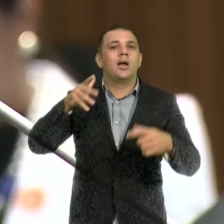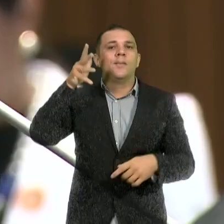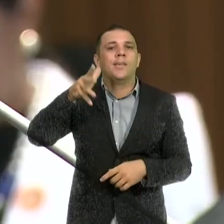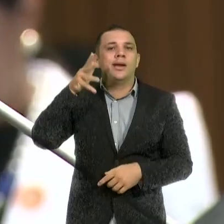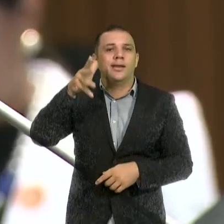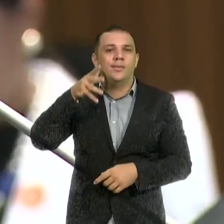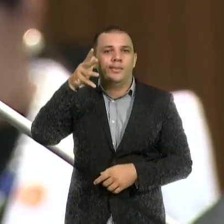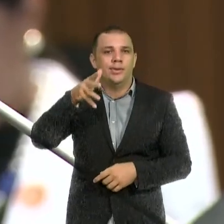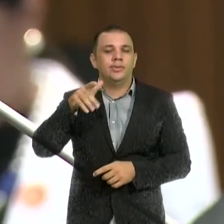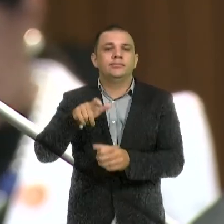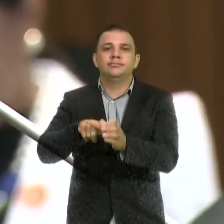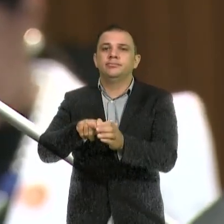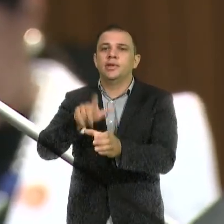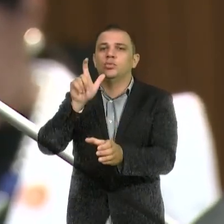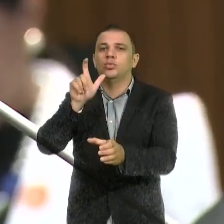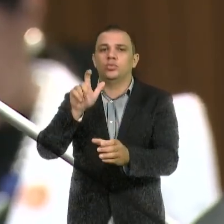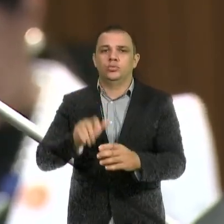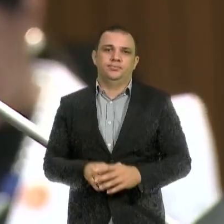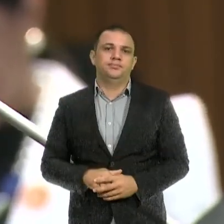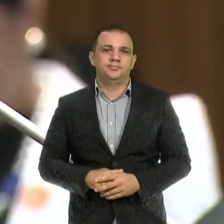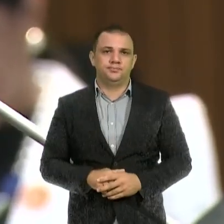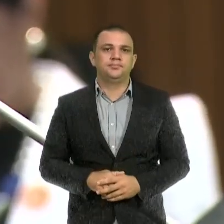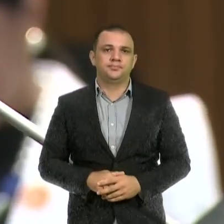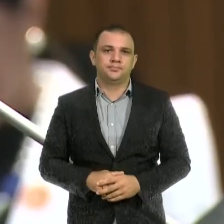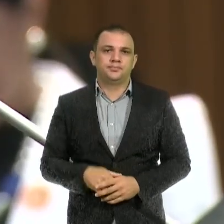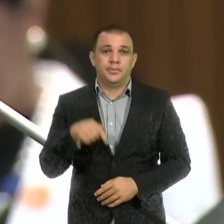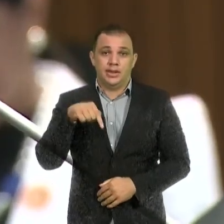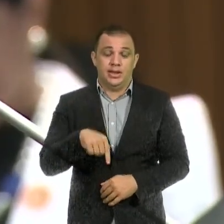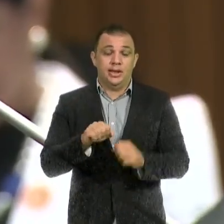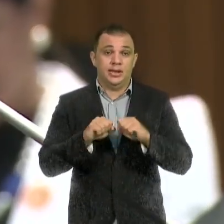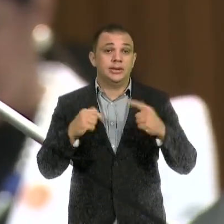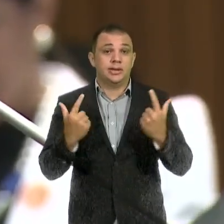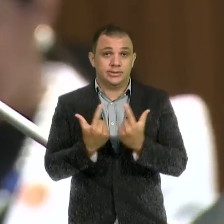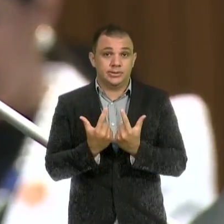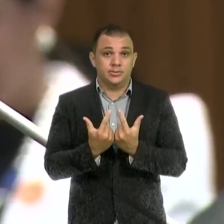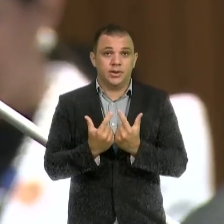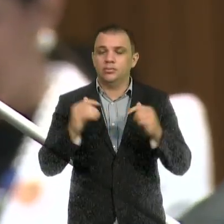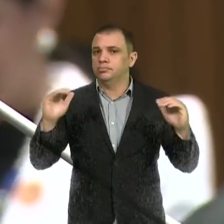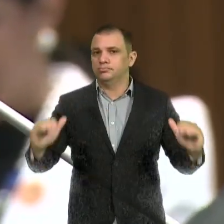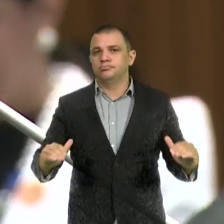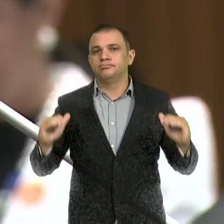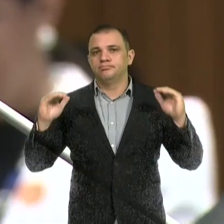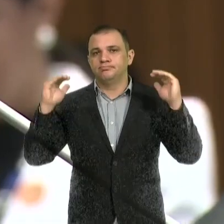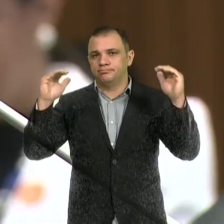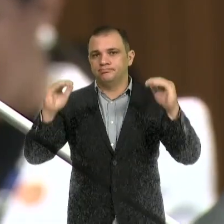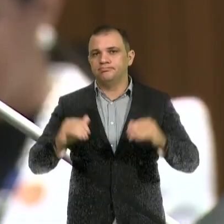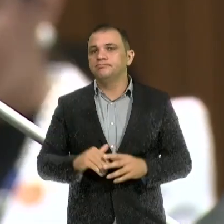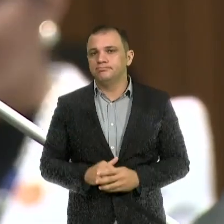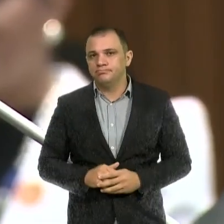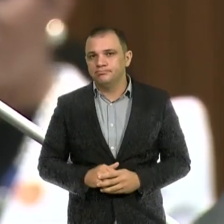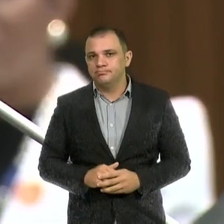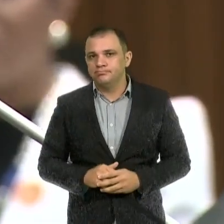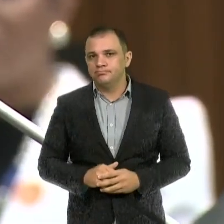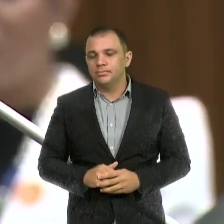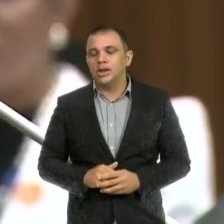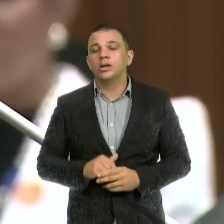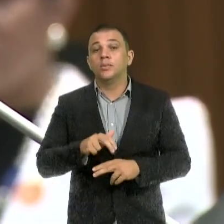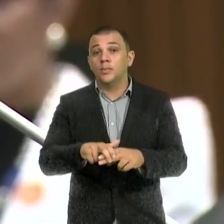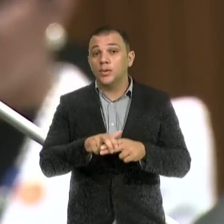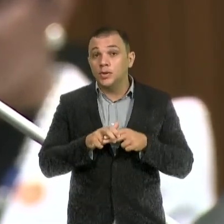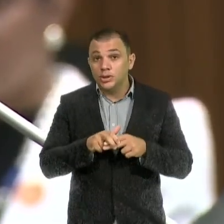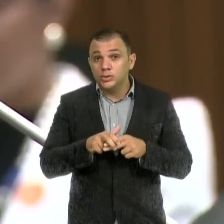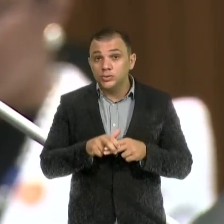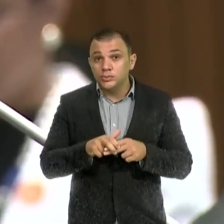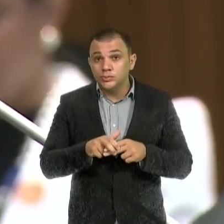com autonomia. Essa casa é soberana. Ressalto aqui, então, o